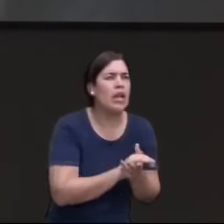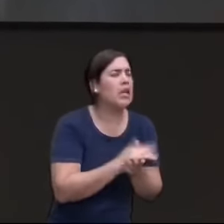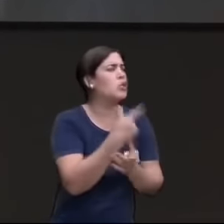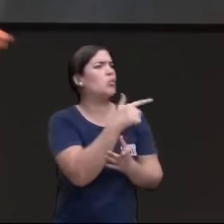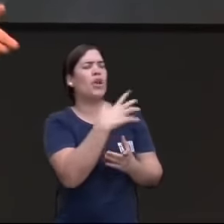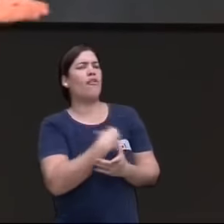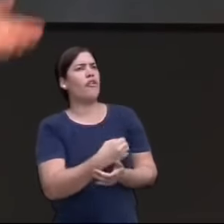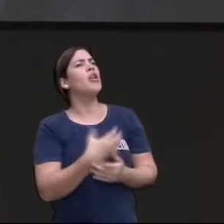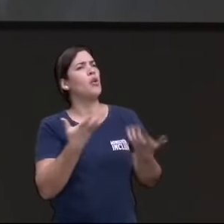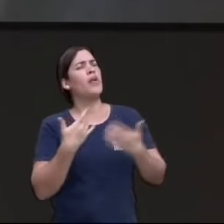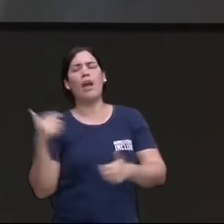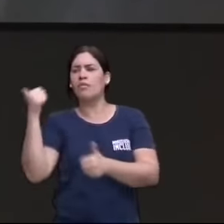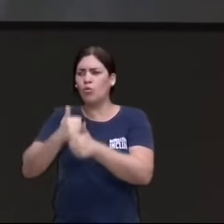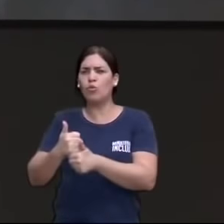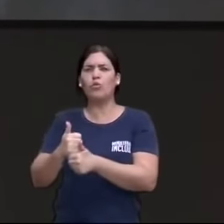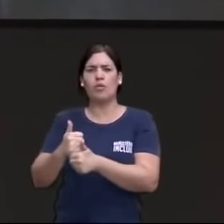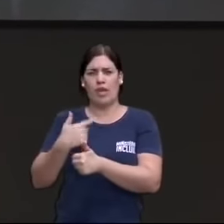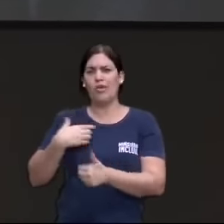E os nazistas